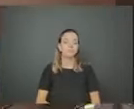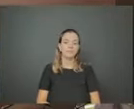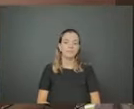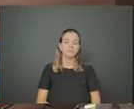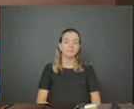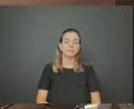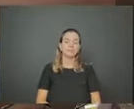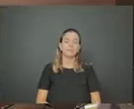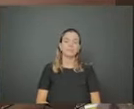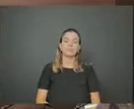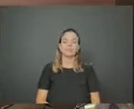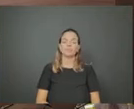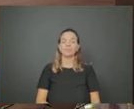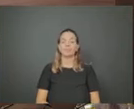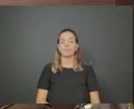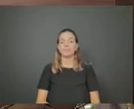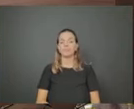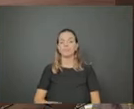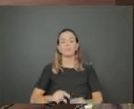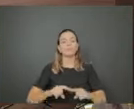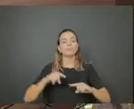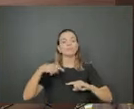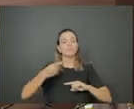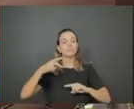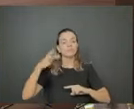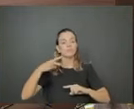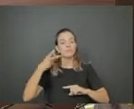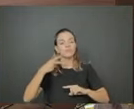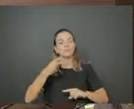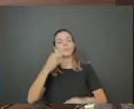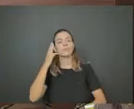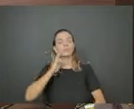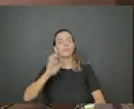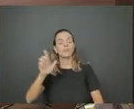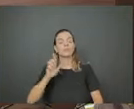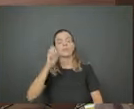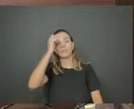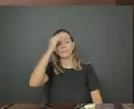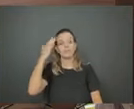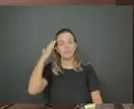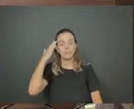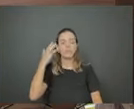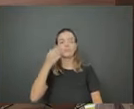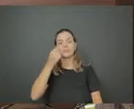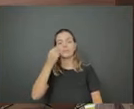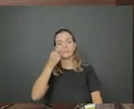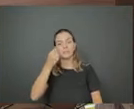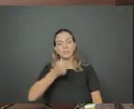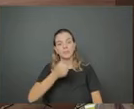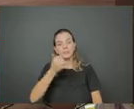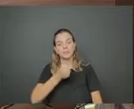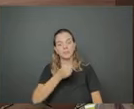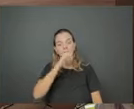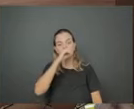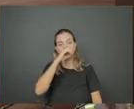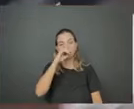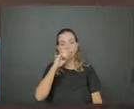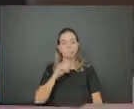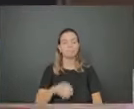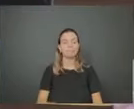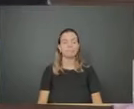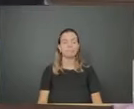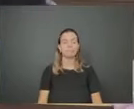Próximo bloco, vereadoras Maria Letícia, Noêmia Rocha e vereador jornalista Márcio Barros. Vereadora Maria Letícia,